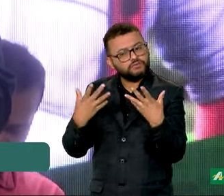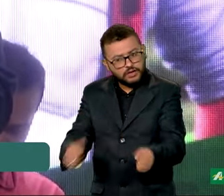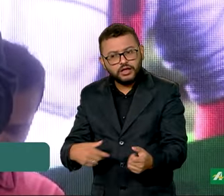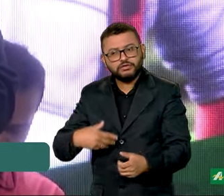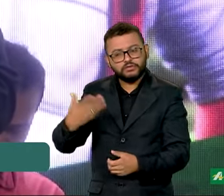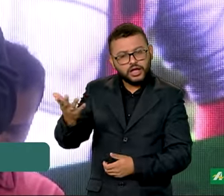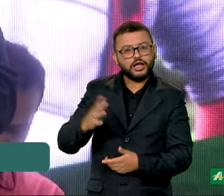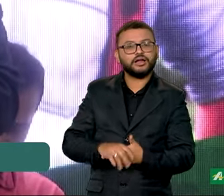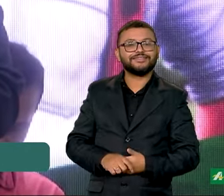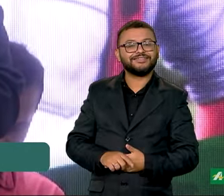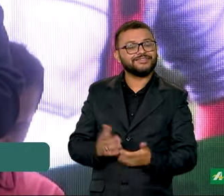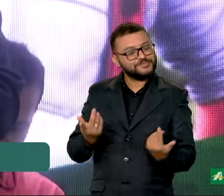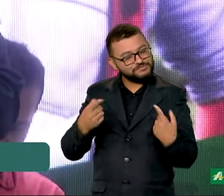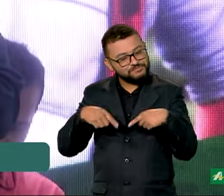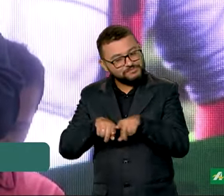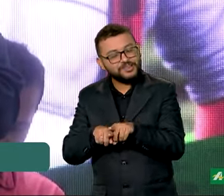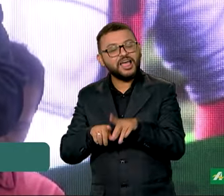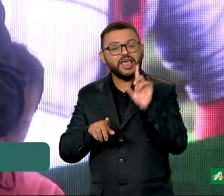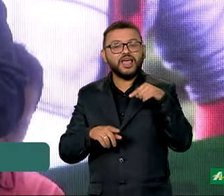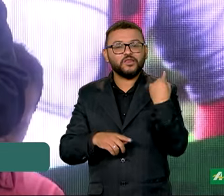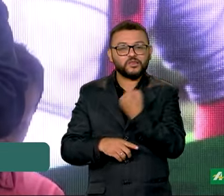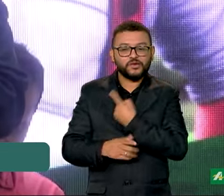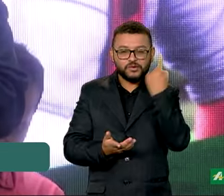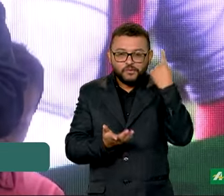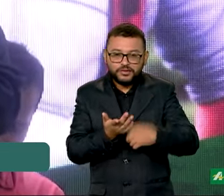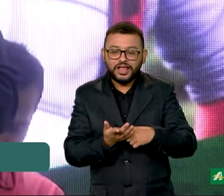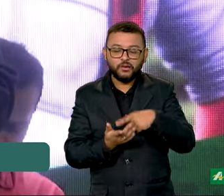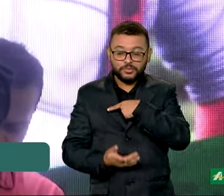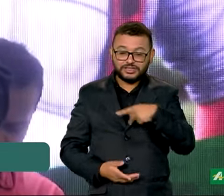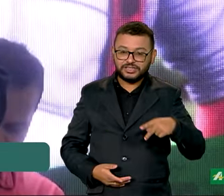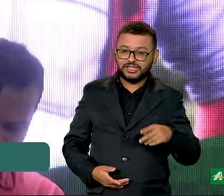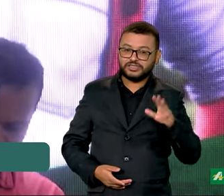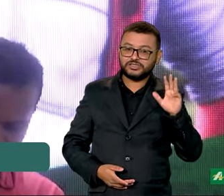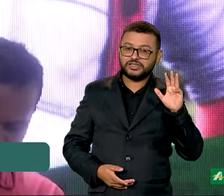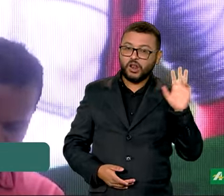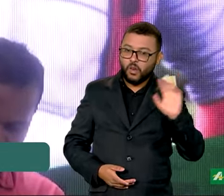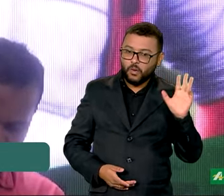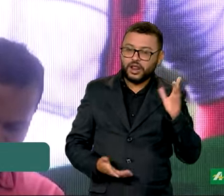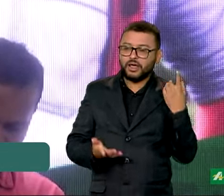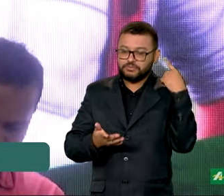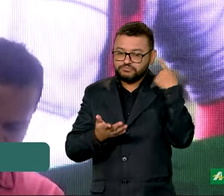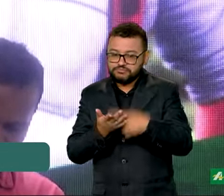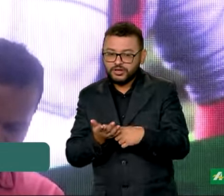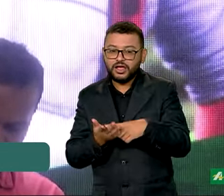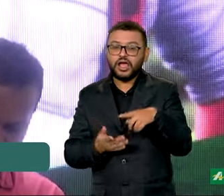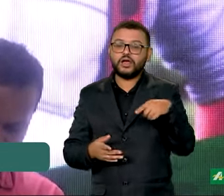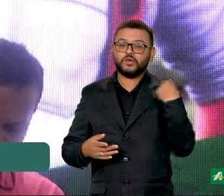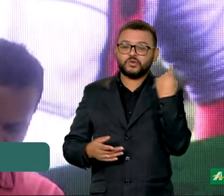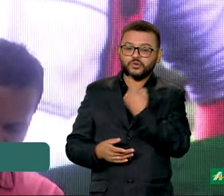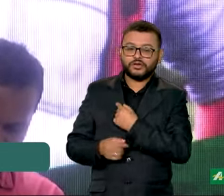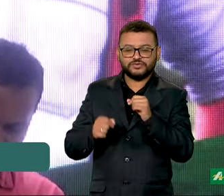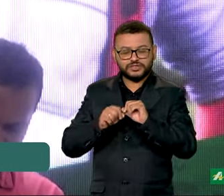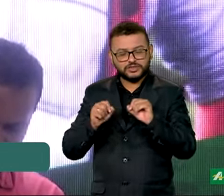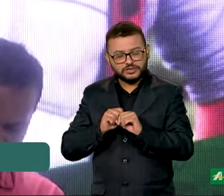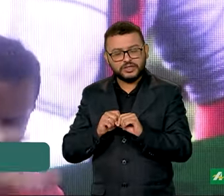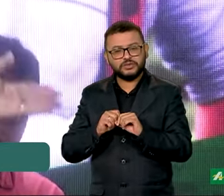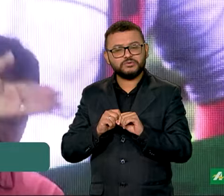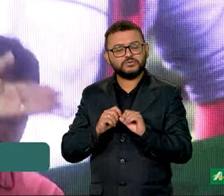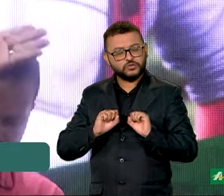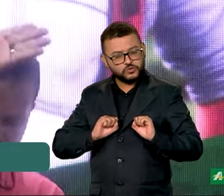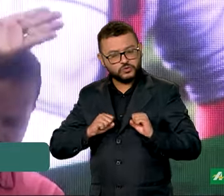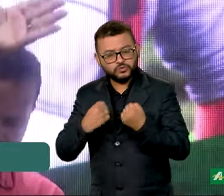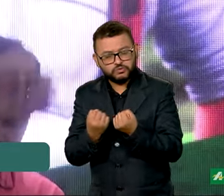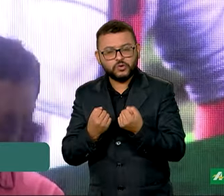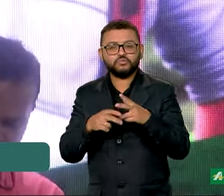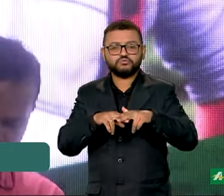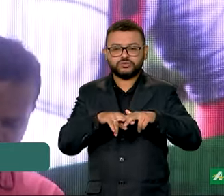lado é esse o compromisso do governo presidente Lula e o baza tá fazendo com muito sucesso com muita determinação Por isso fiz